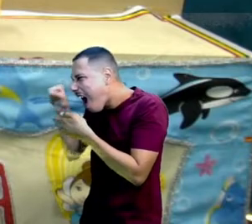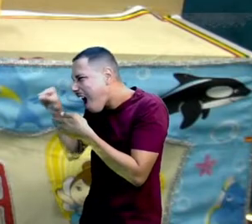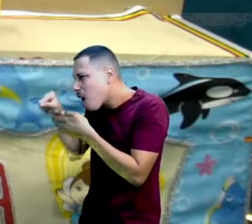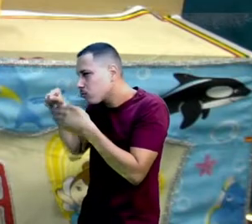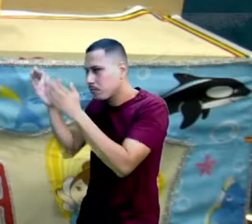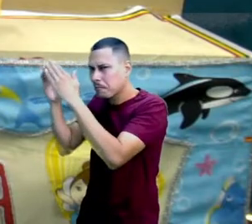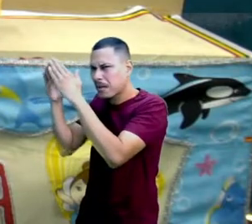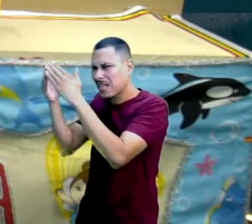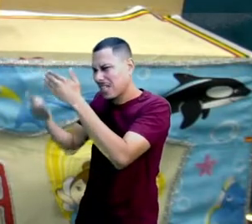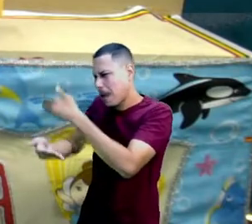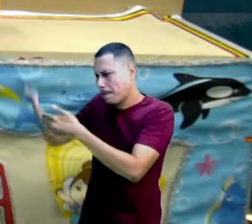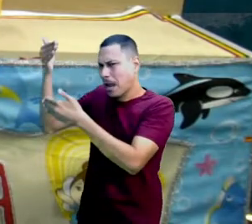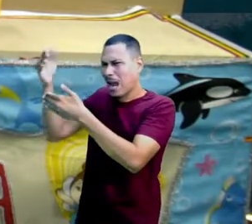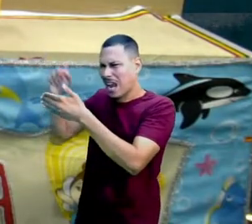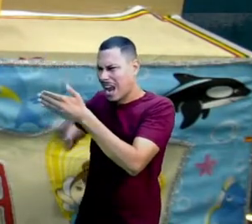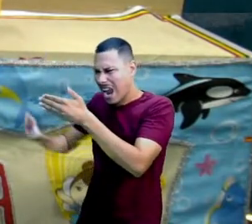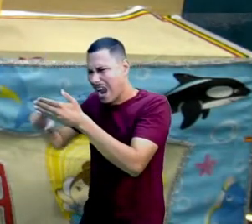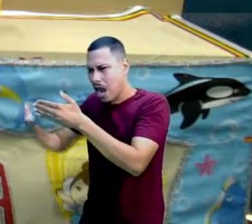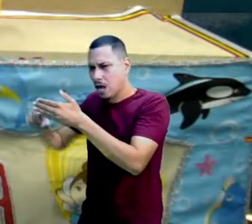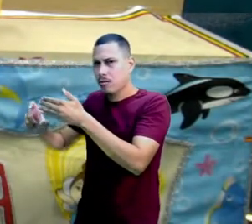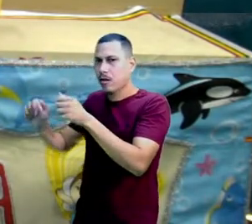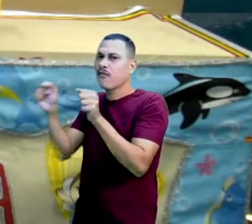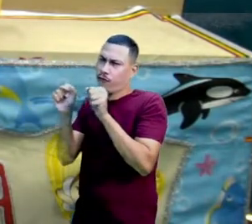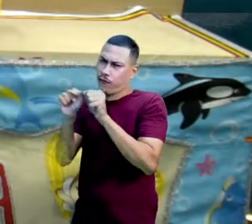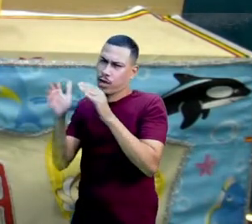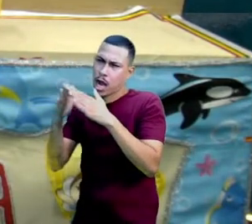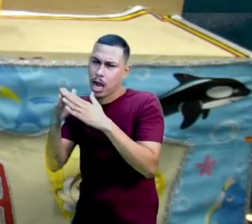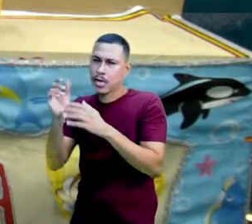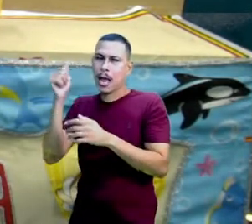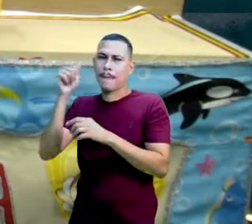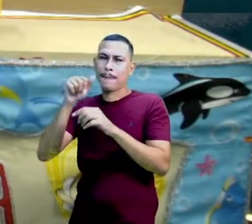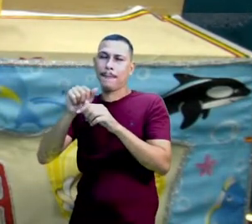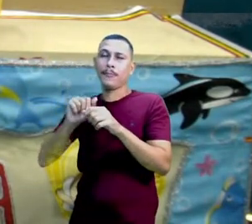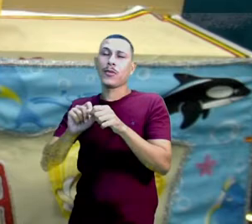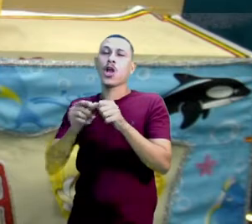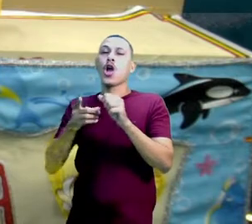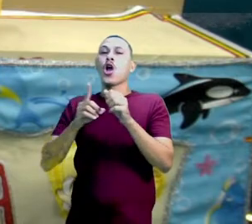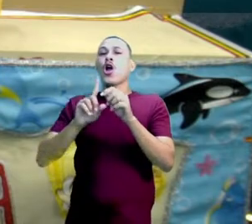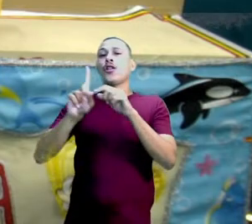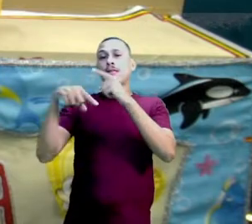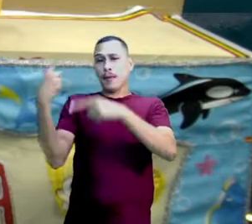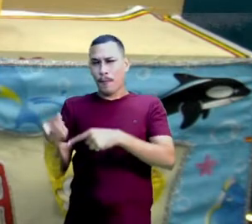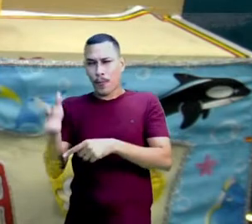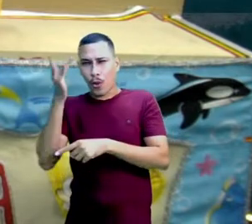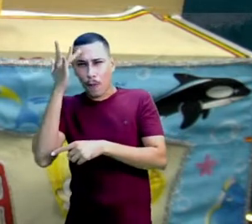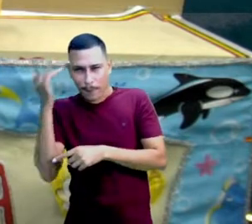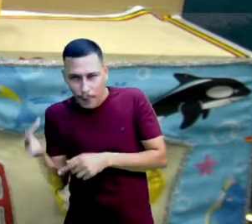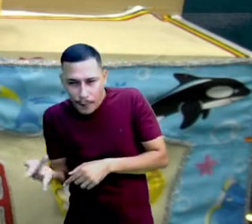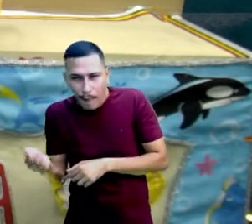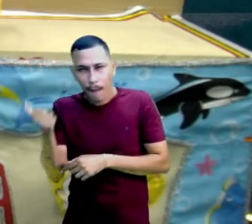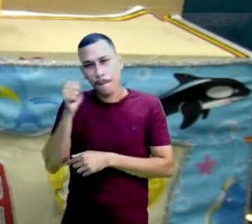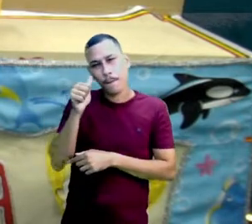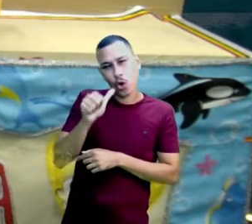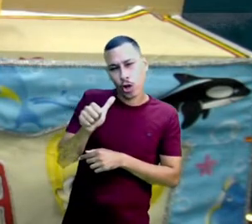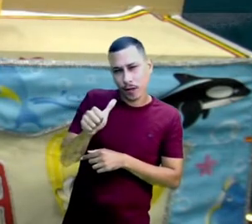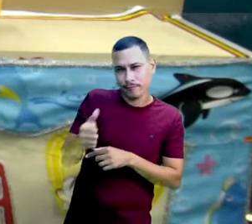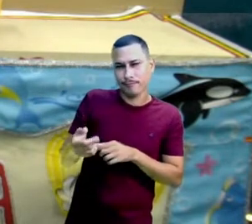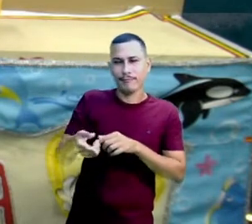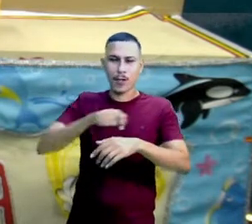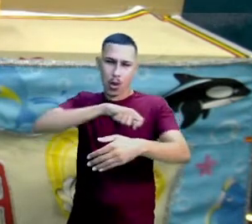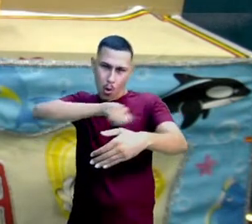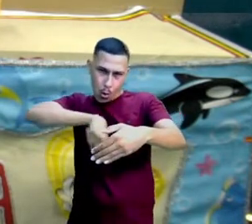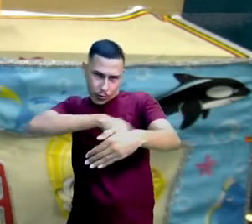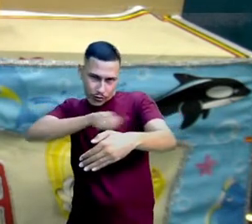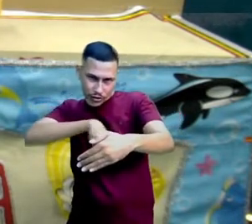lá também. A cozinheira, no dia seguinte, logo cedo, estava